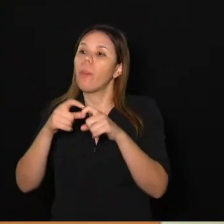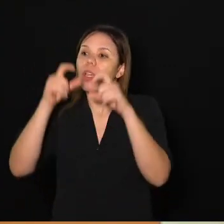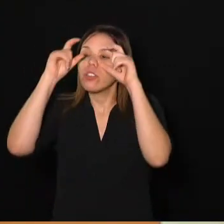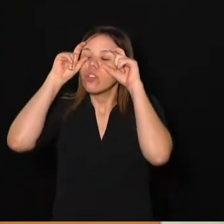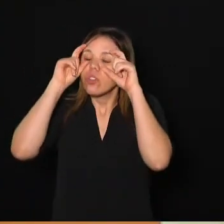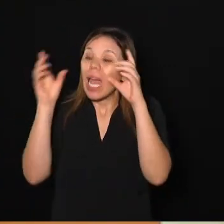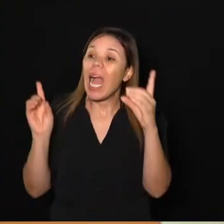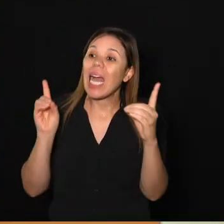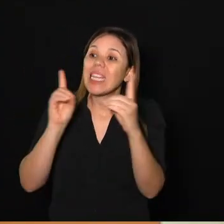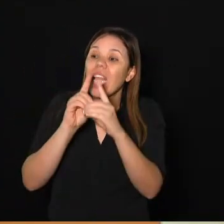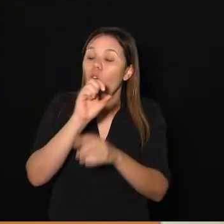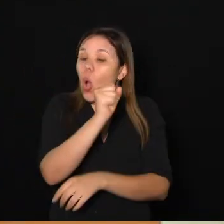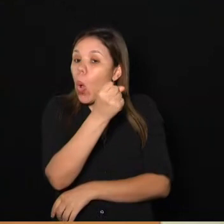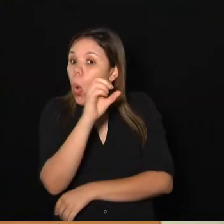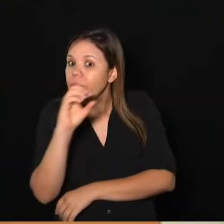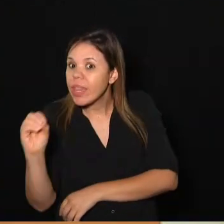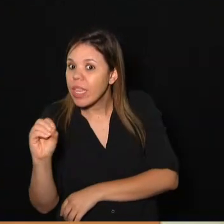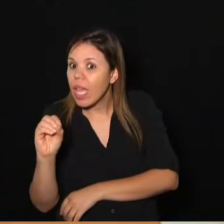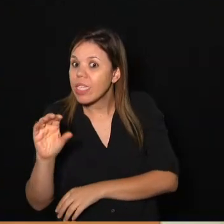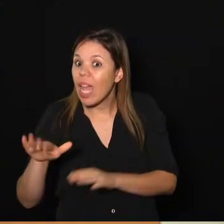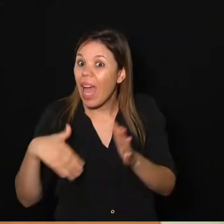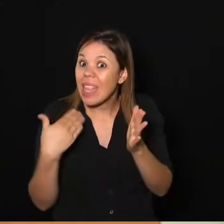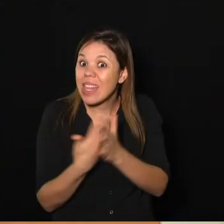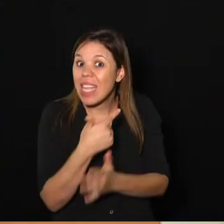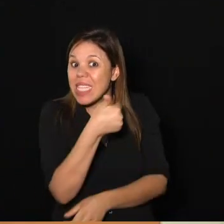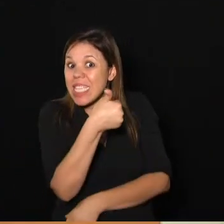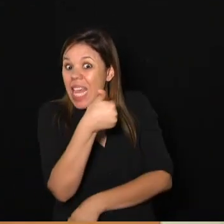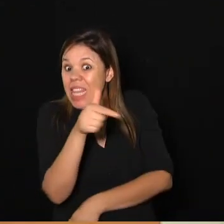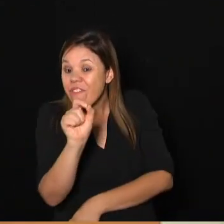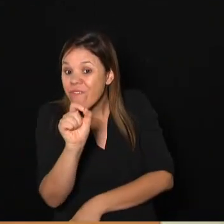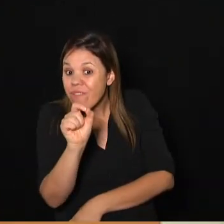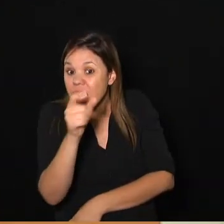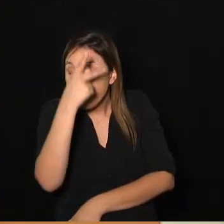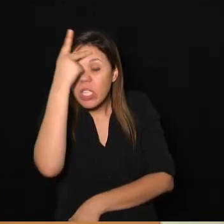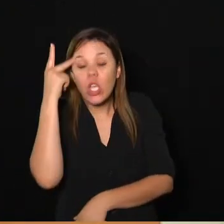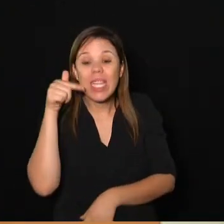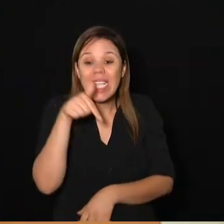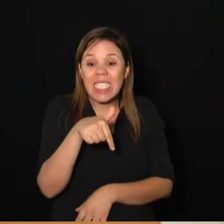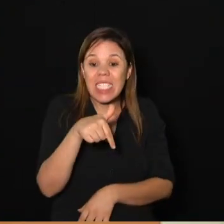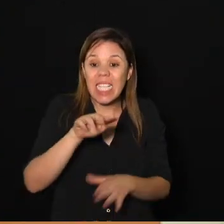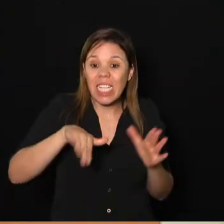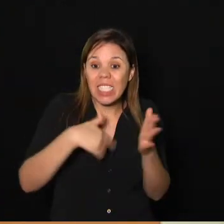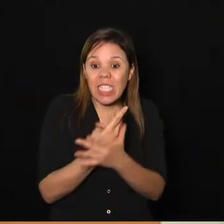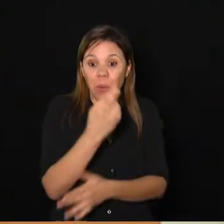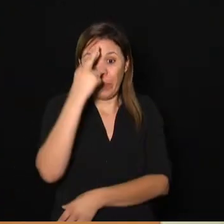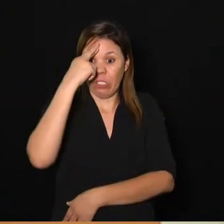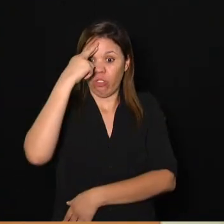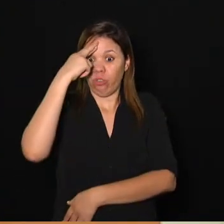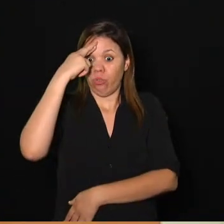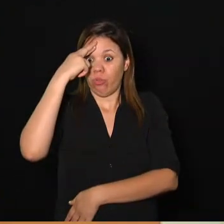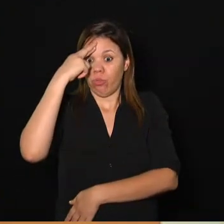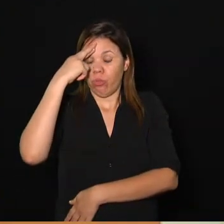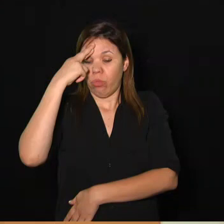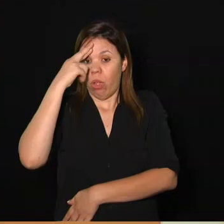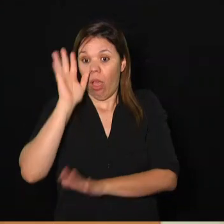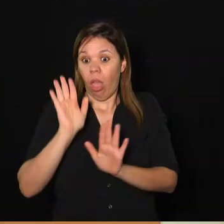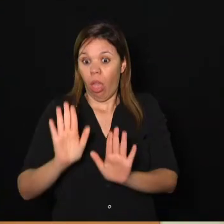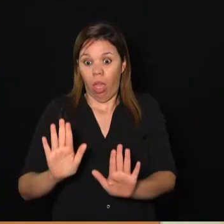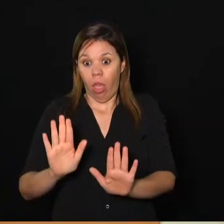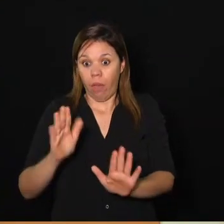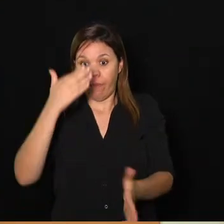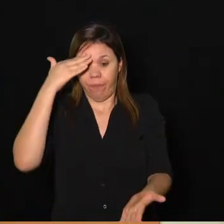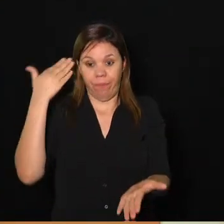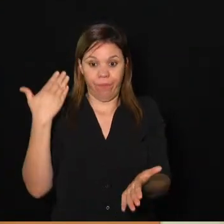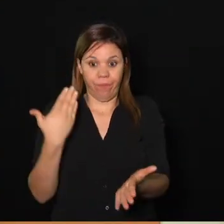atende de 80 a 120 pessoas das 7 ao meio dia você acredita mesmo